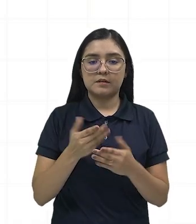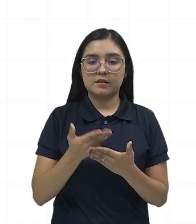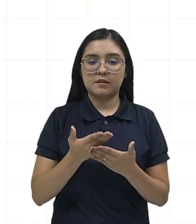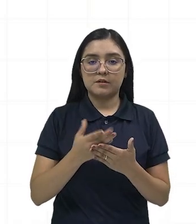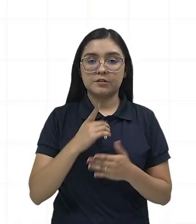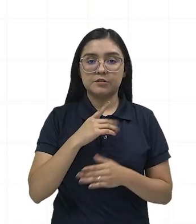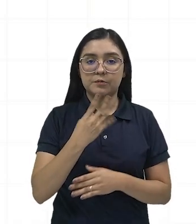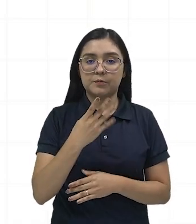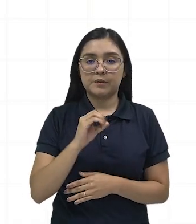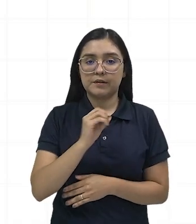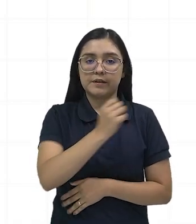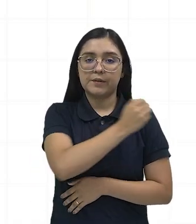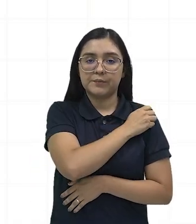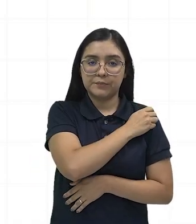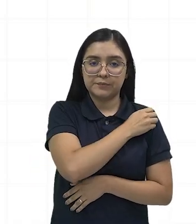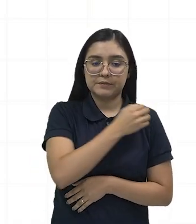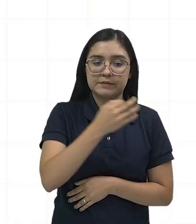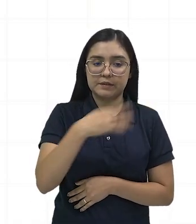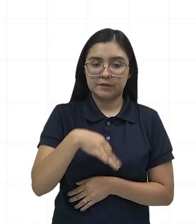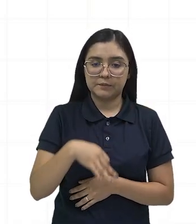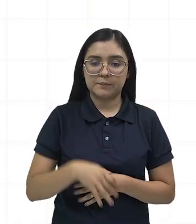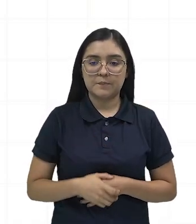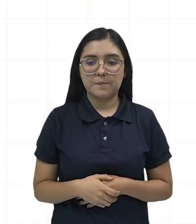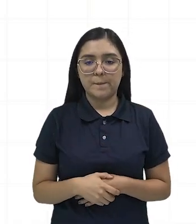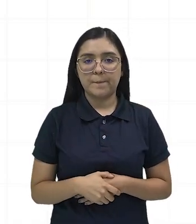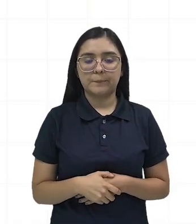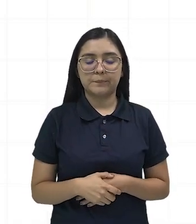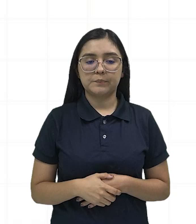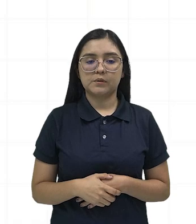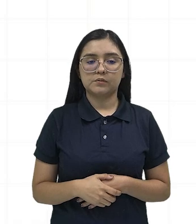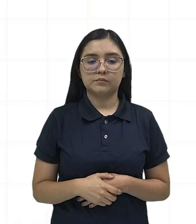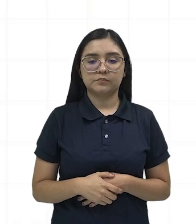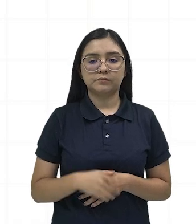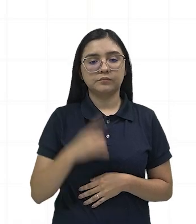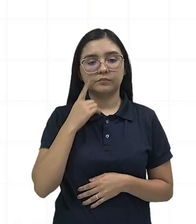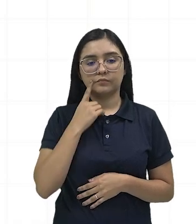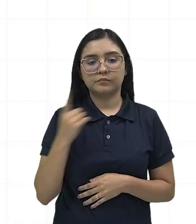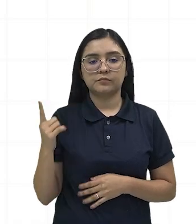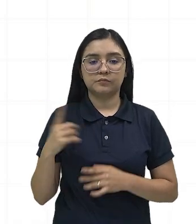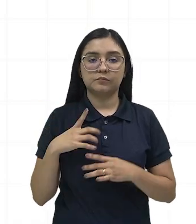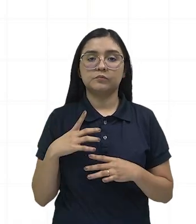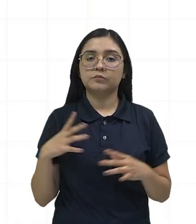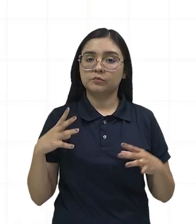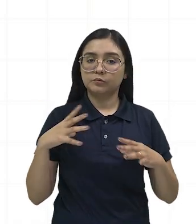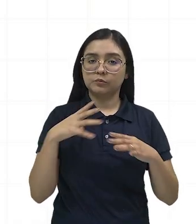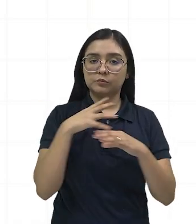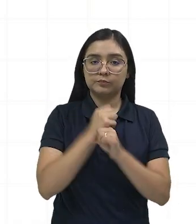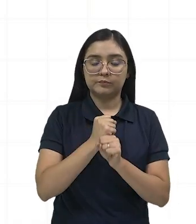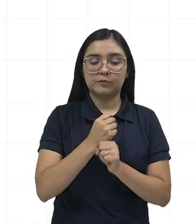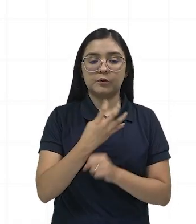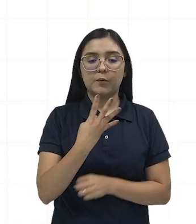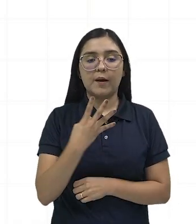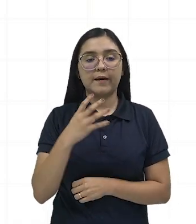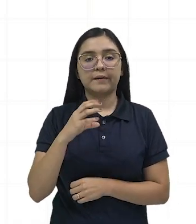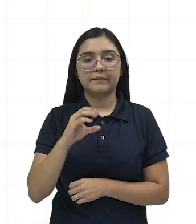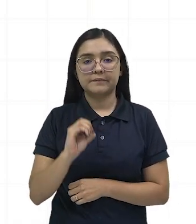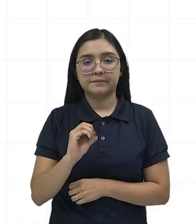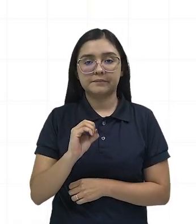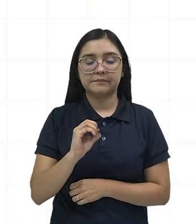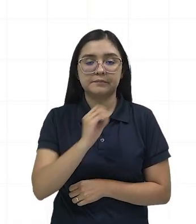40 alunos. Beleza, né? Tá aqui, ó, total de alunos, 40